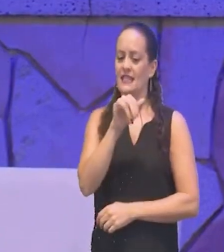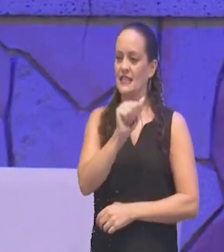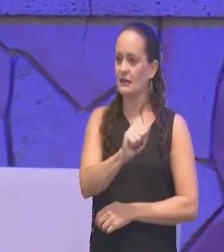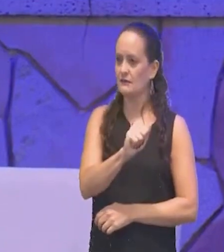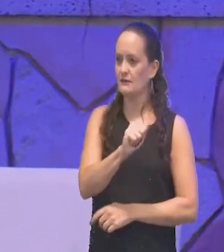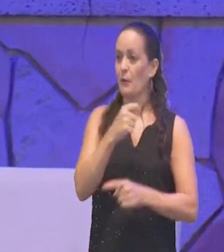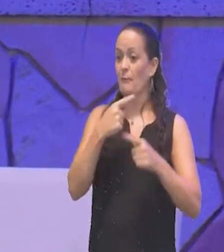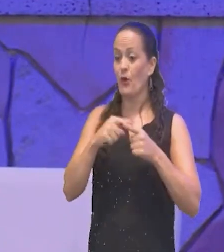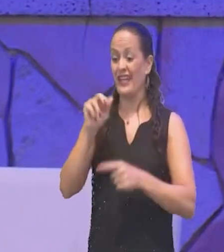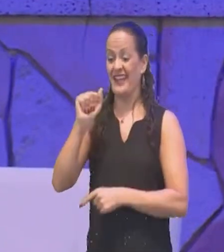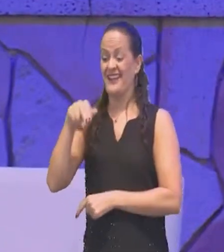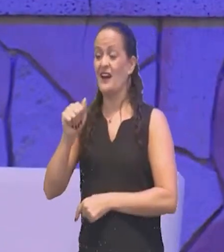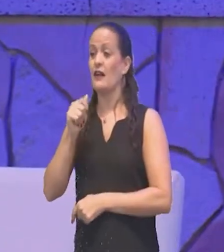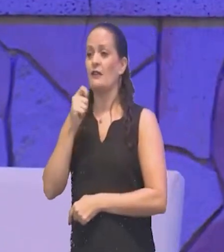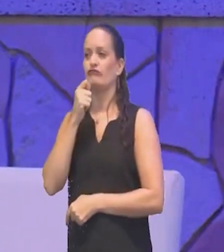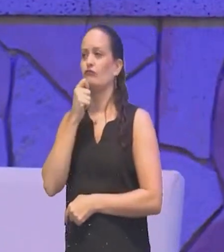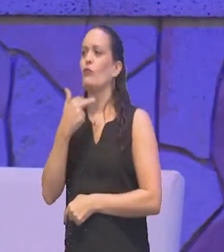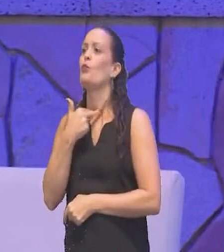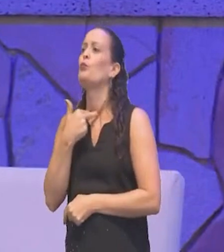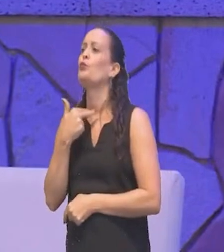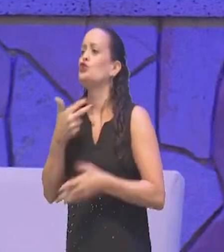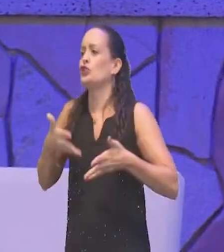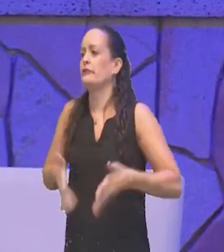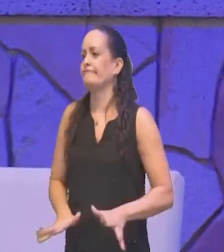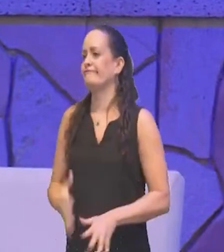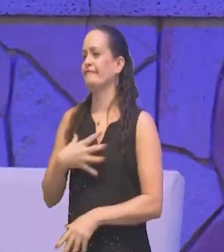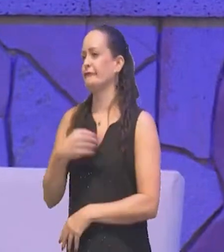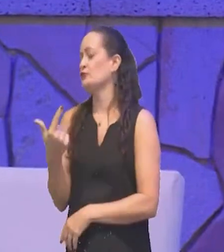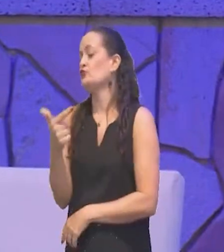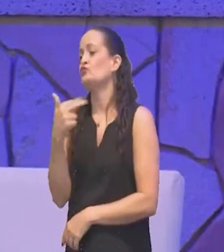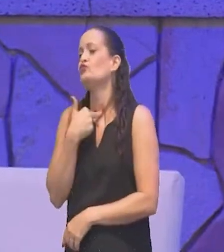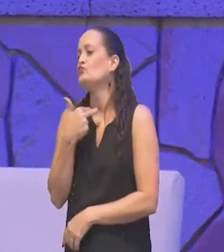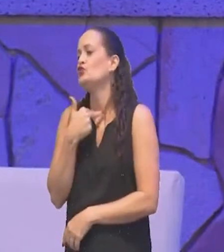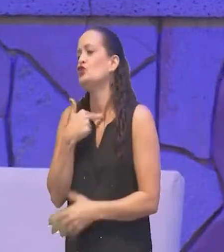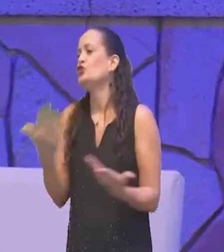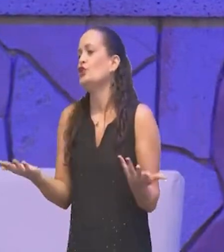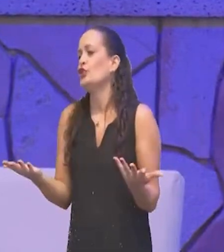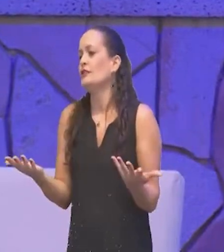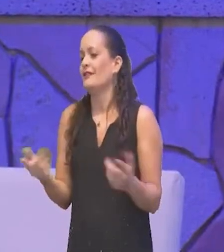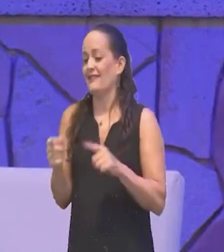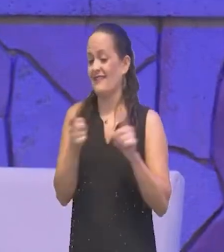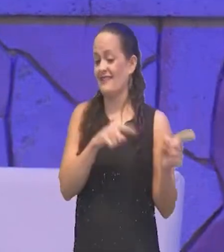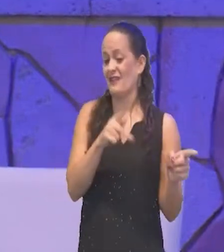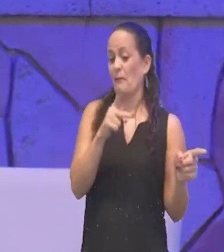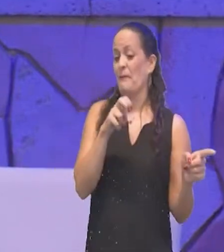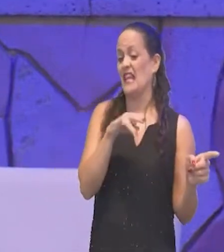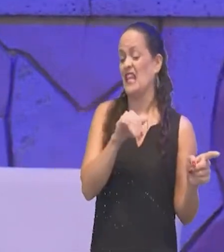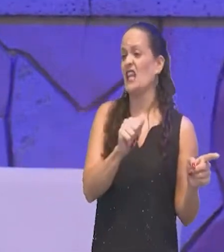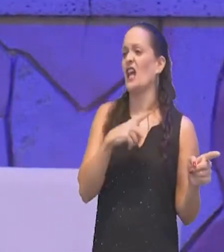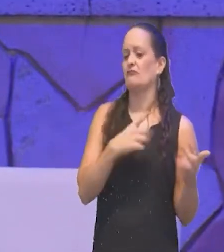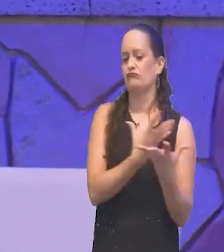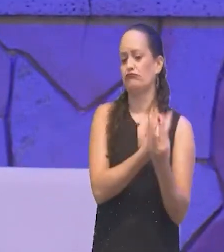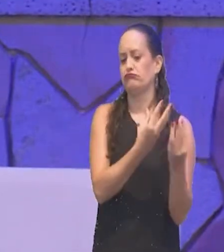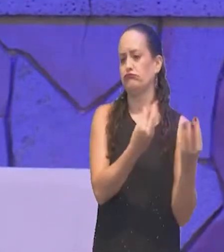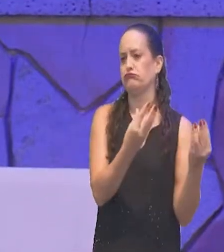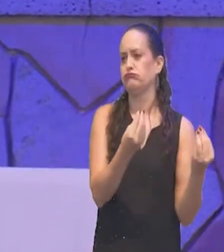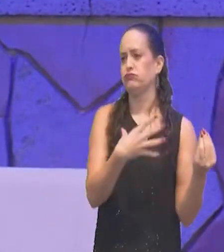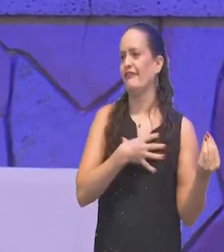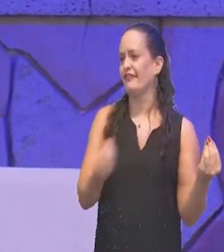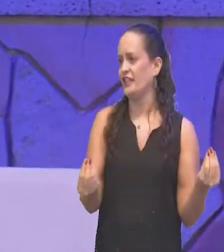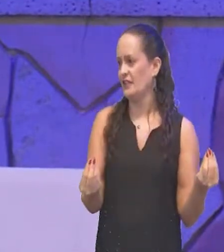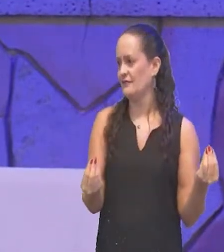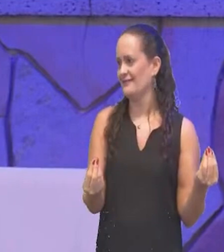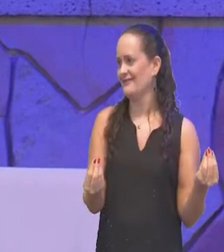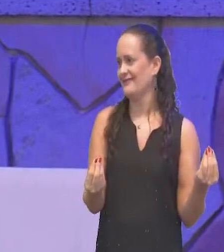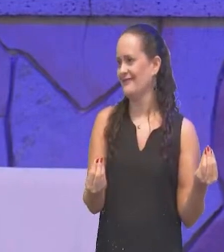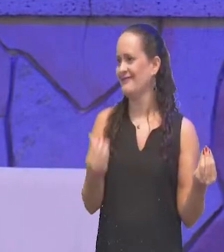estéril. Que relacionamento difícil foi aquele, porque Sara resolveu dar uma ajudinha a Deus e pegou sua